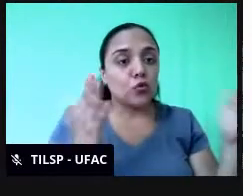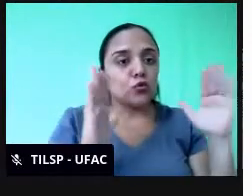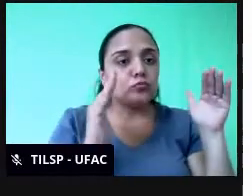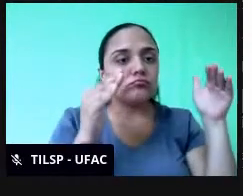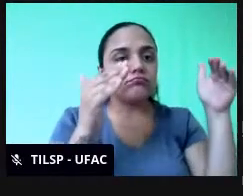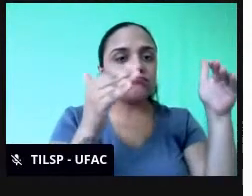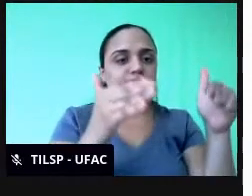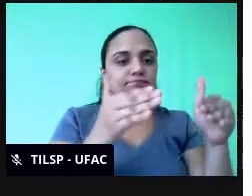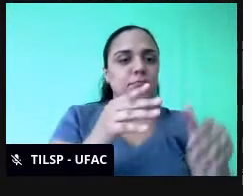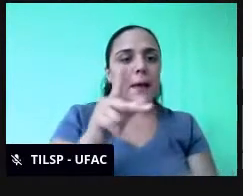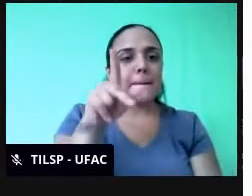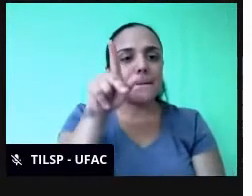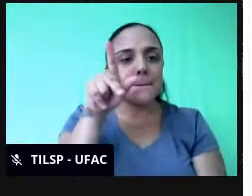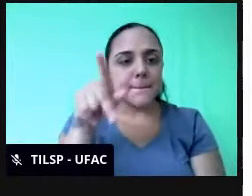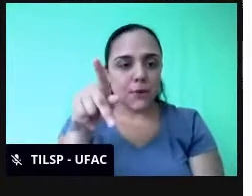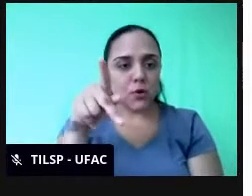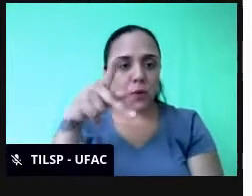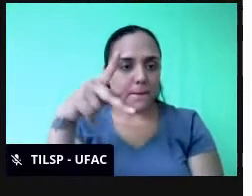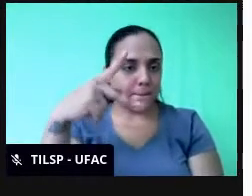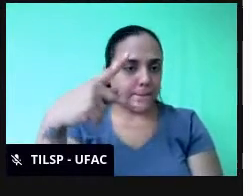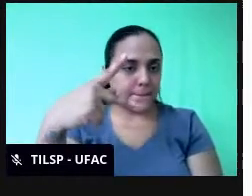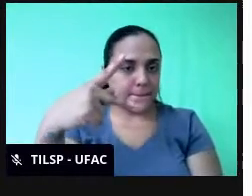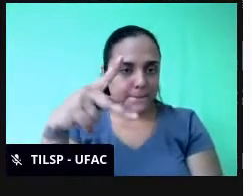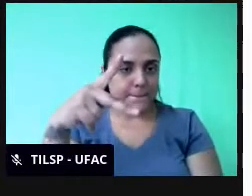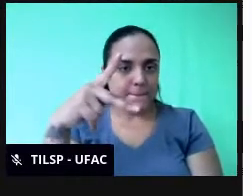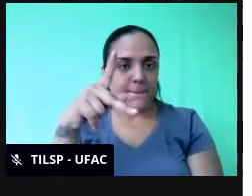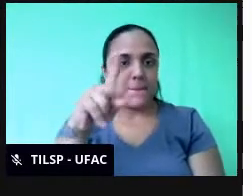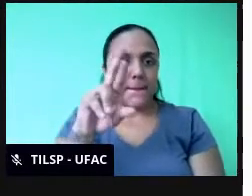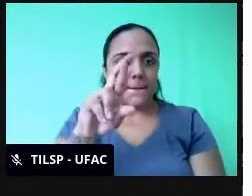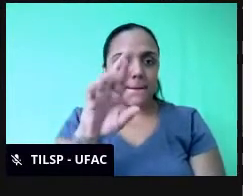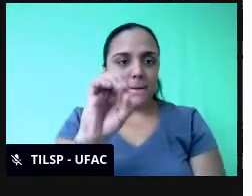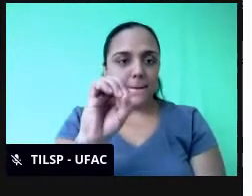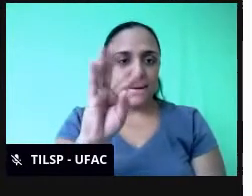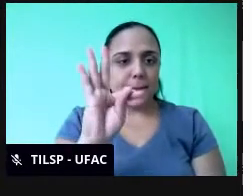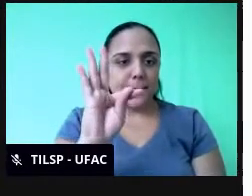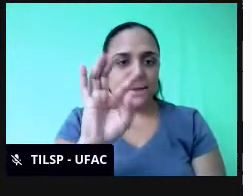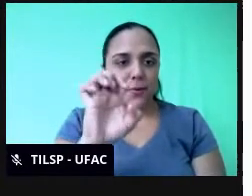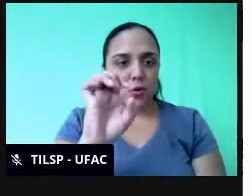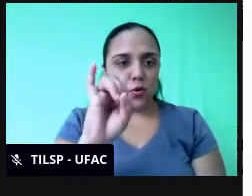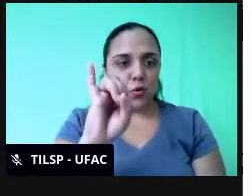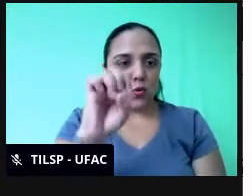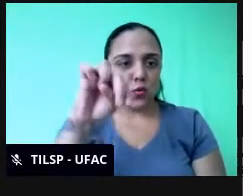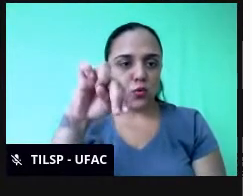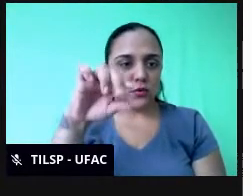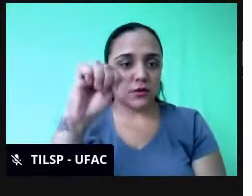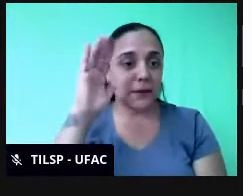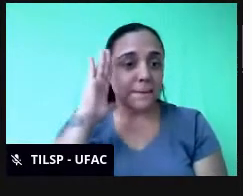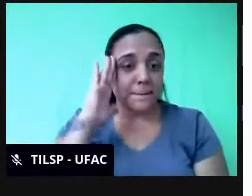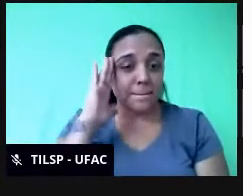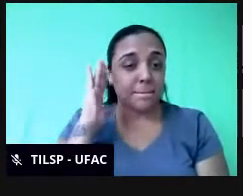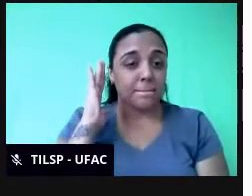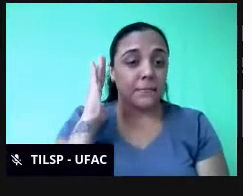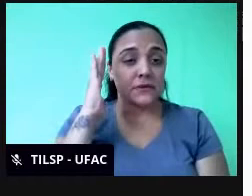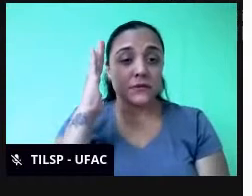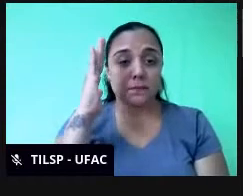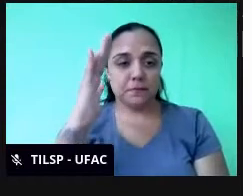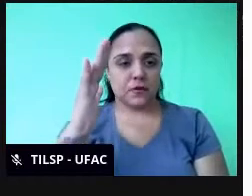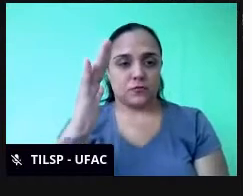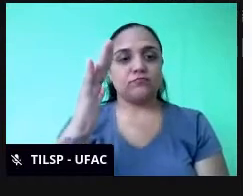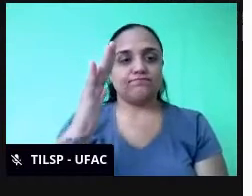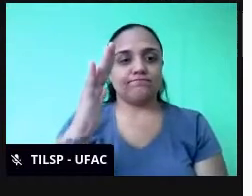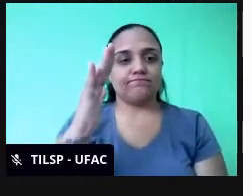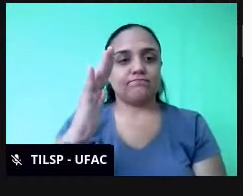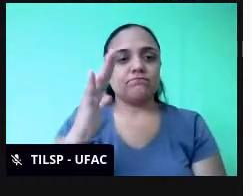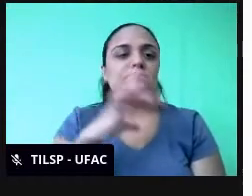que a proteína, ela é a atriz principal da história da nutrição, se a gente for ver. Então, esses